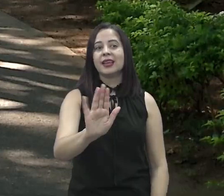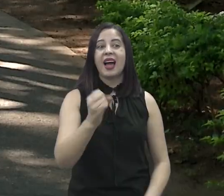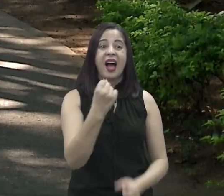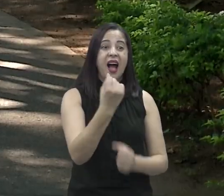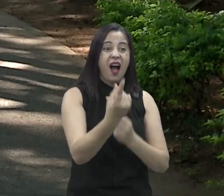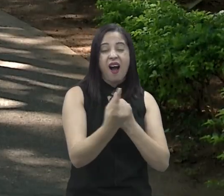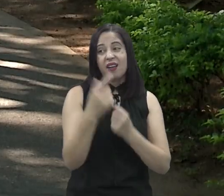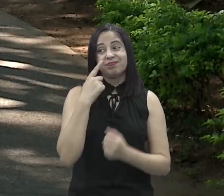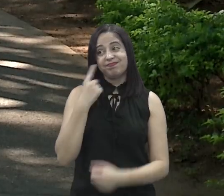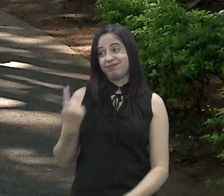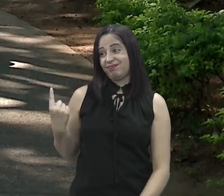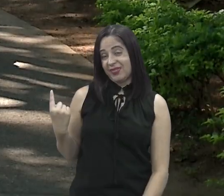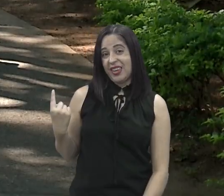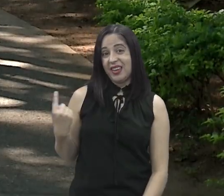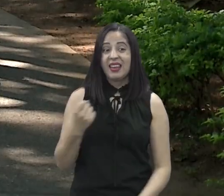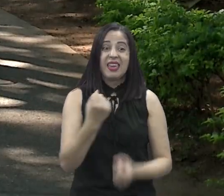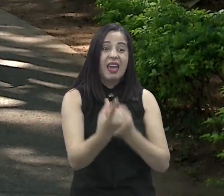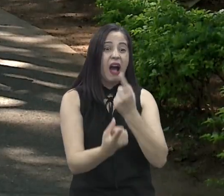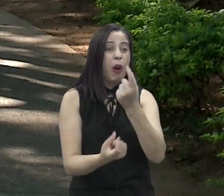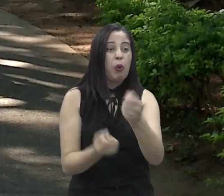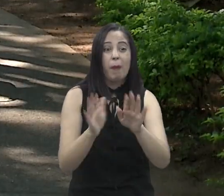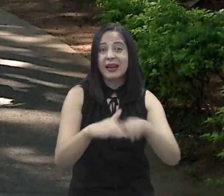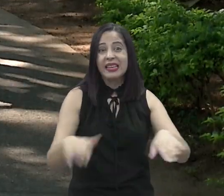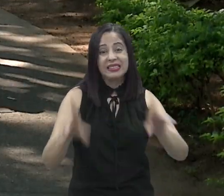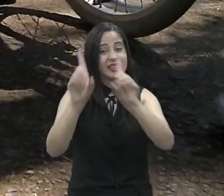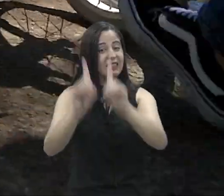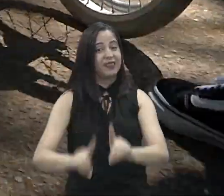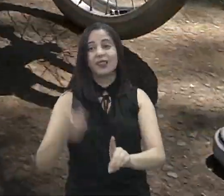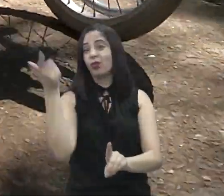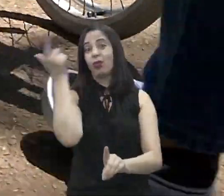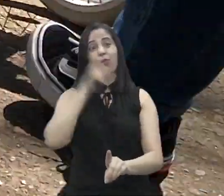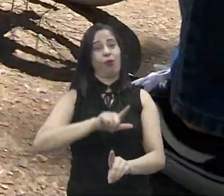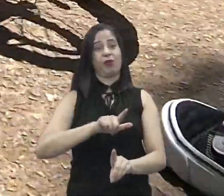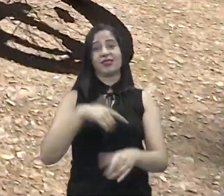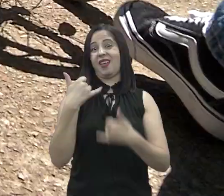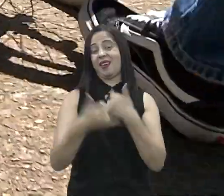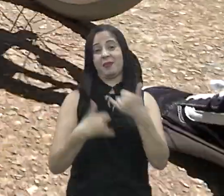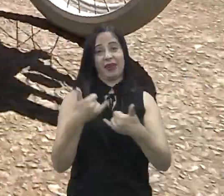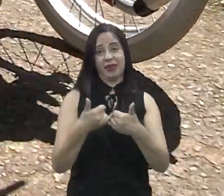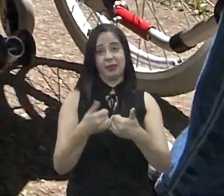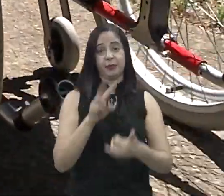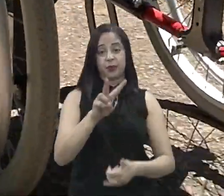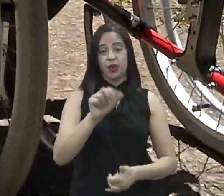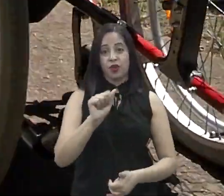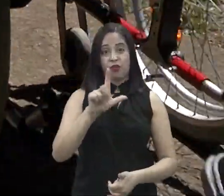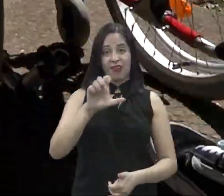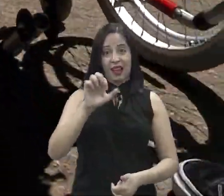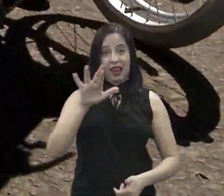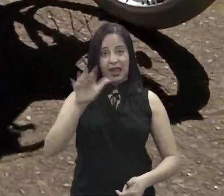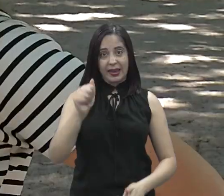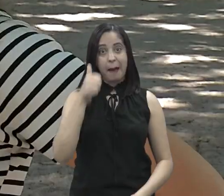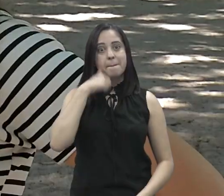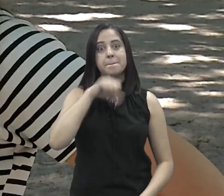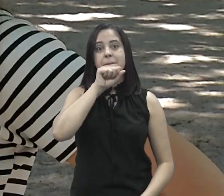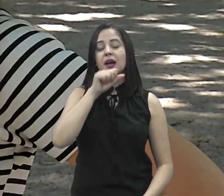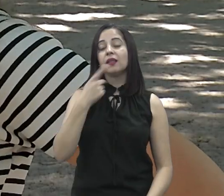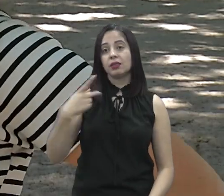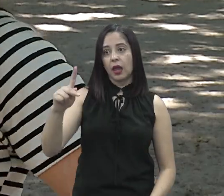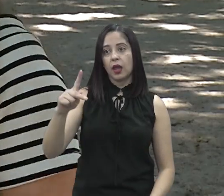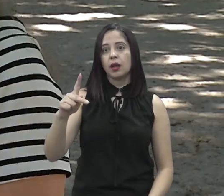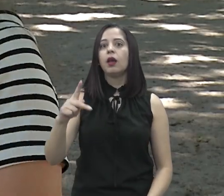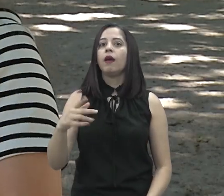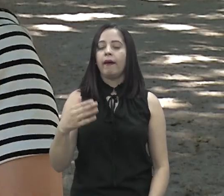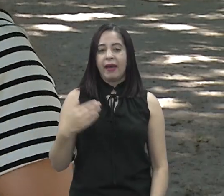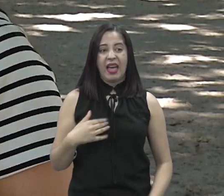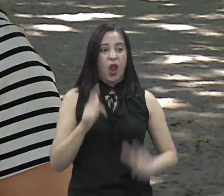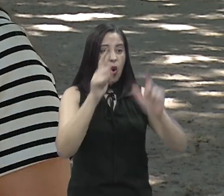entanto, não é a realidade de Marcelo e de outras crianças com algum tipo de deficiência. Valéria, mãe do pequeno,